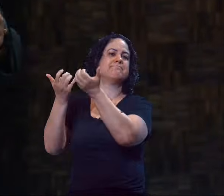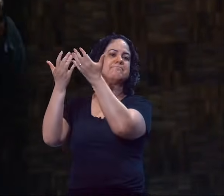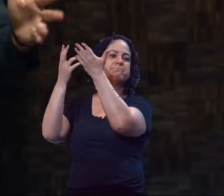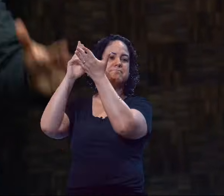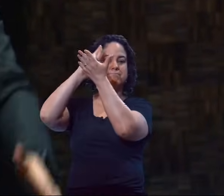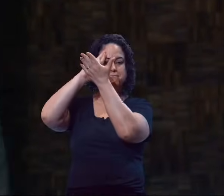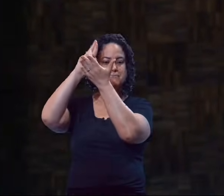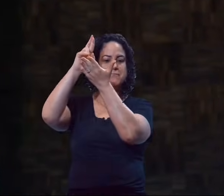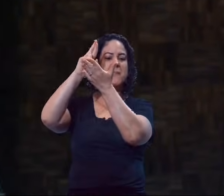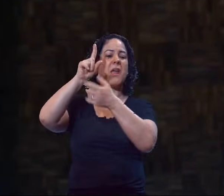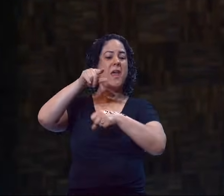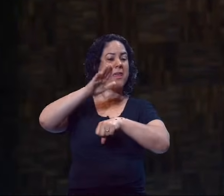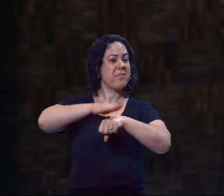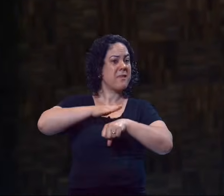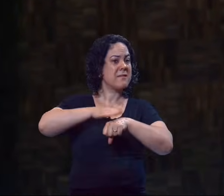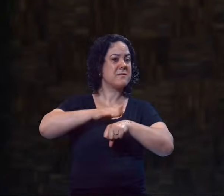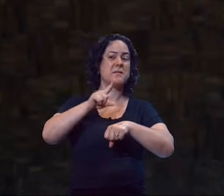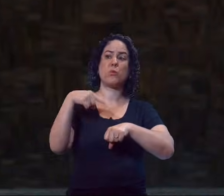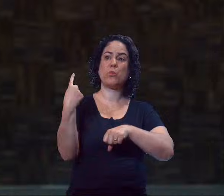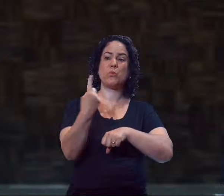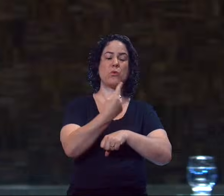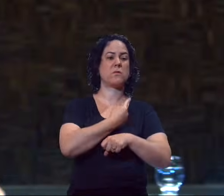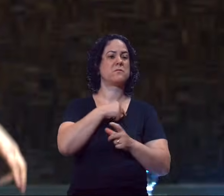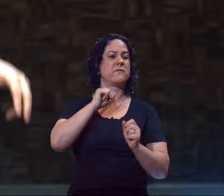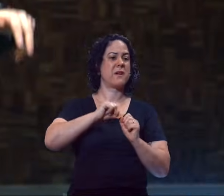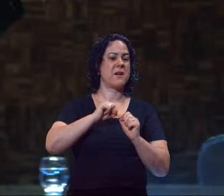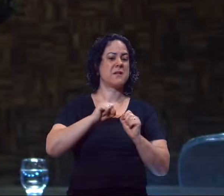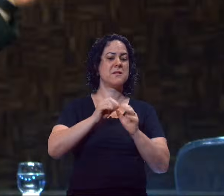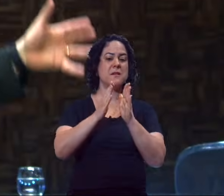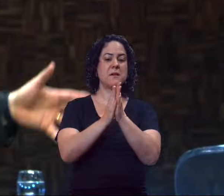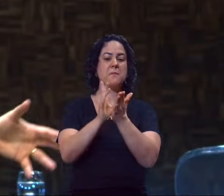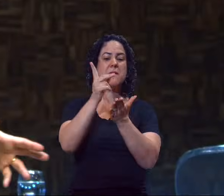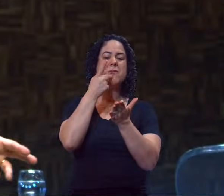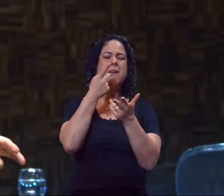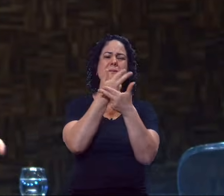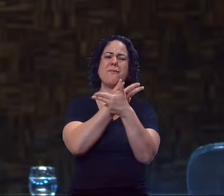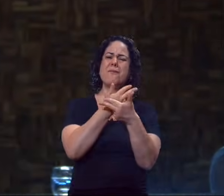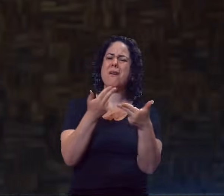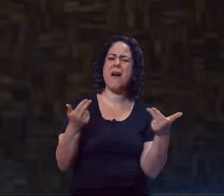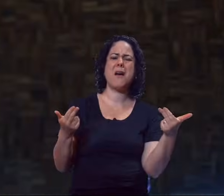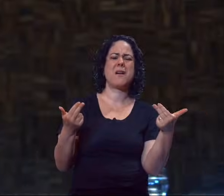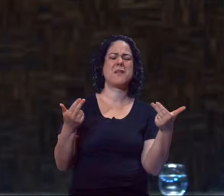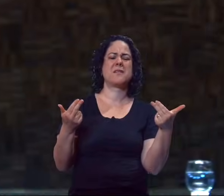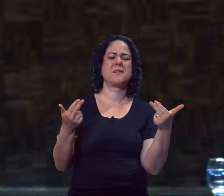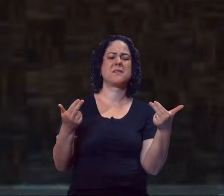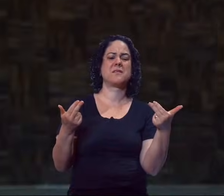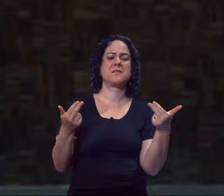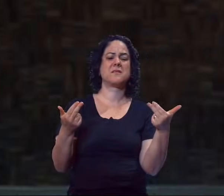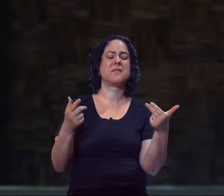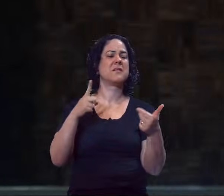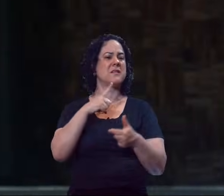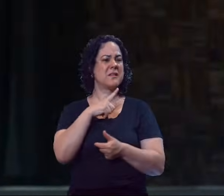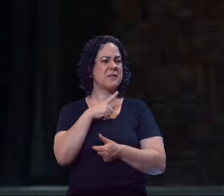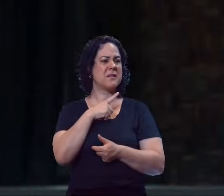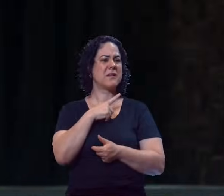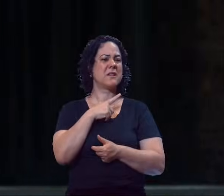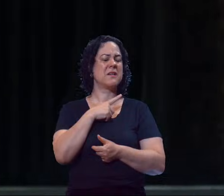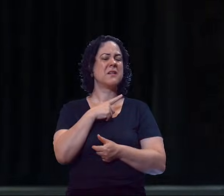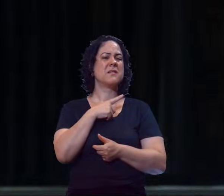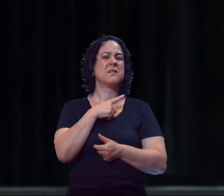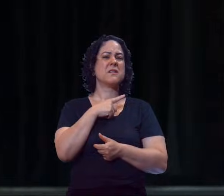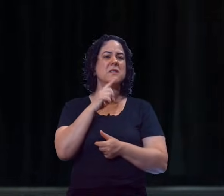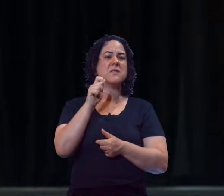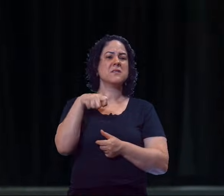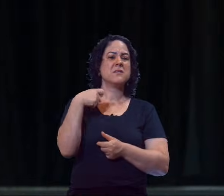Senhor. É uma decisão que a gente toma. A Bíblia fala de várias maneiras, tá? Tem a Shema e Deuteronômio, que fala